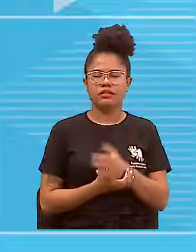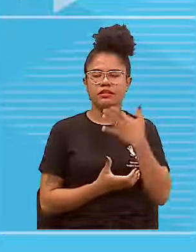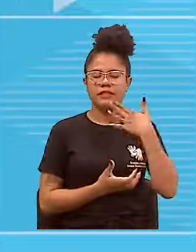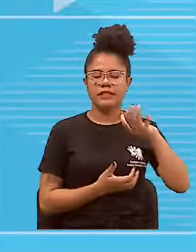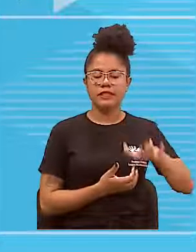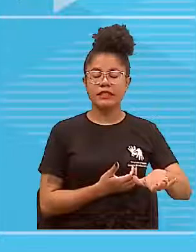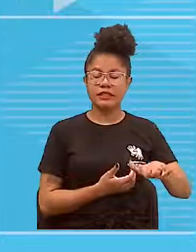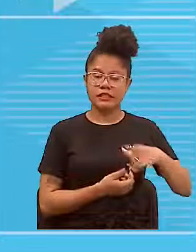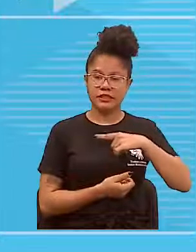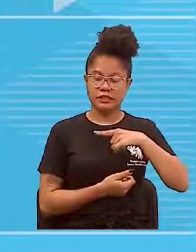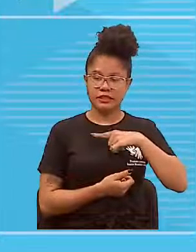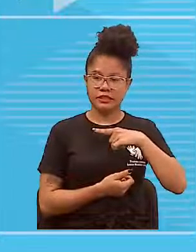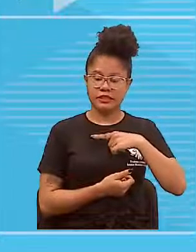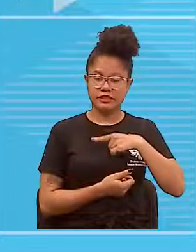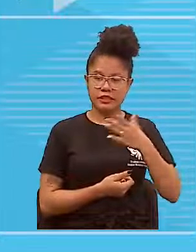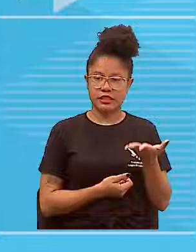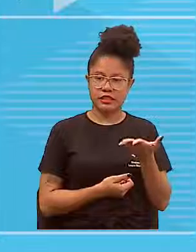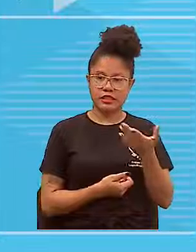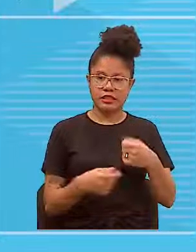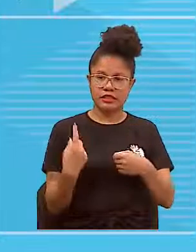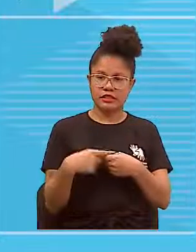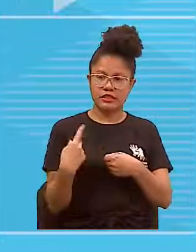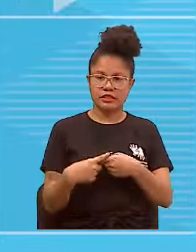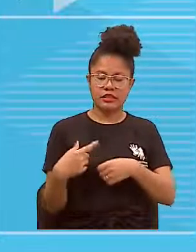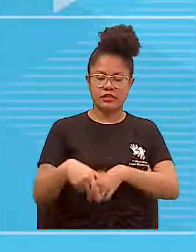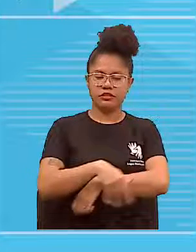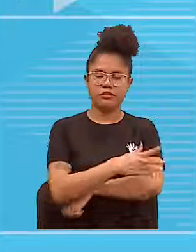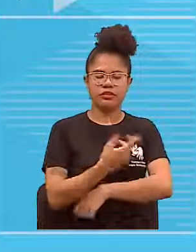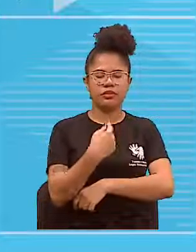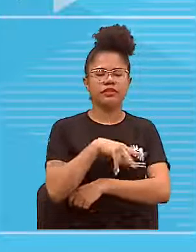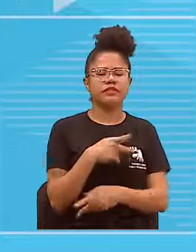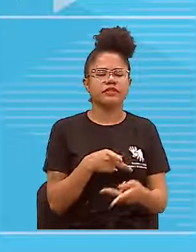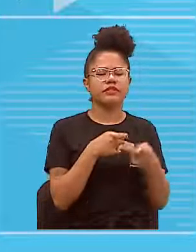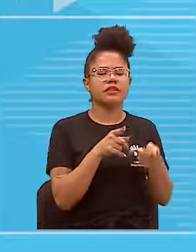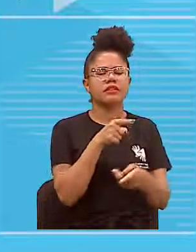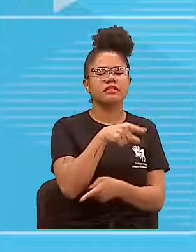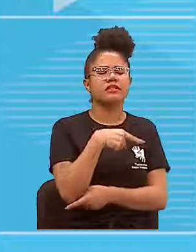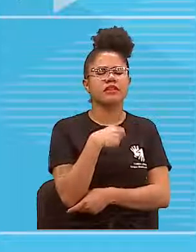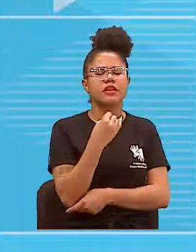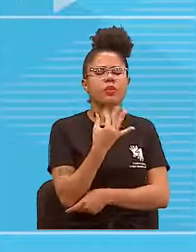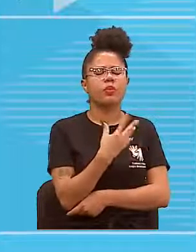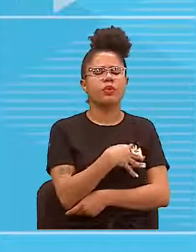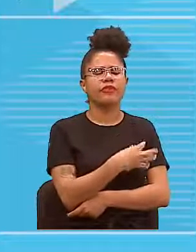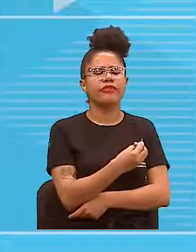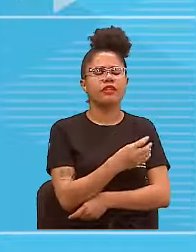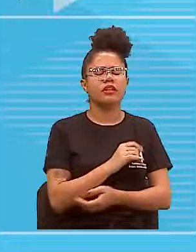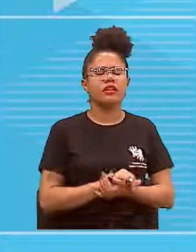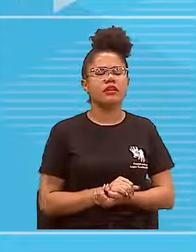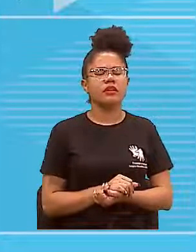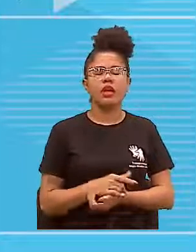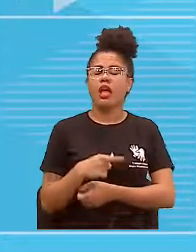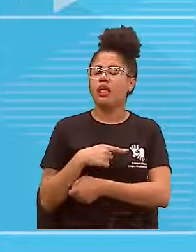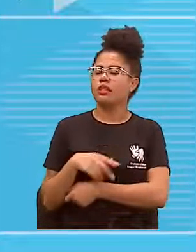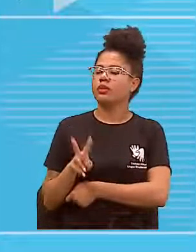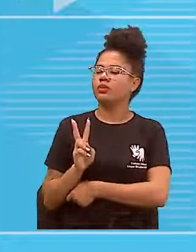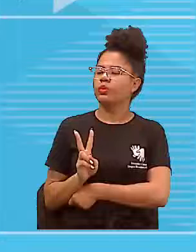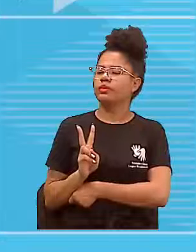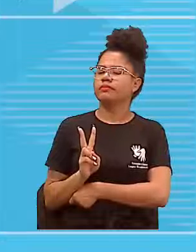crianças tem no bairro? Vou numa casa, ei, você que tem quantos filhos? Ah, eu tenho 2.